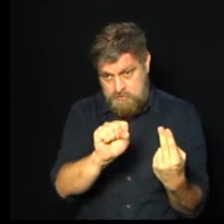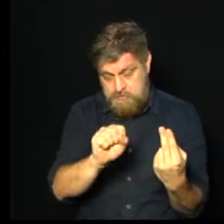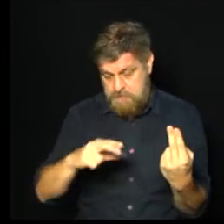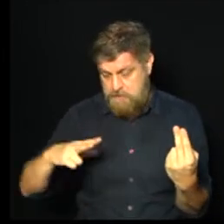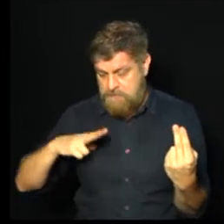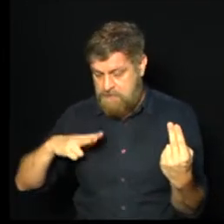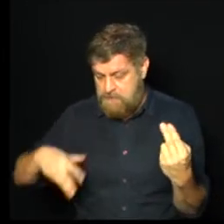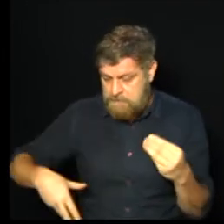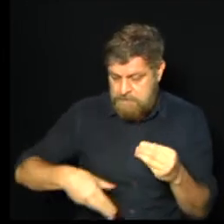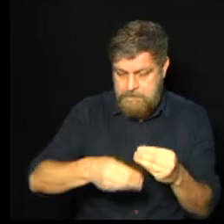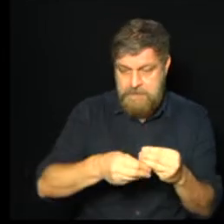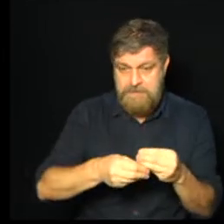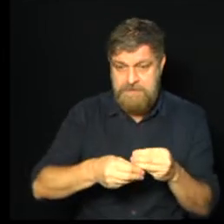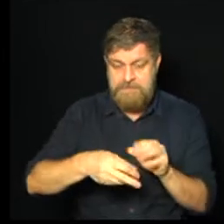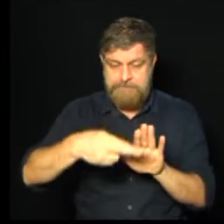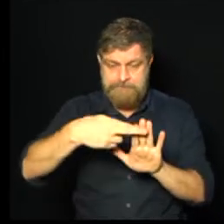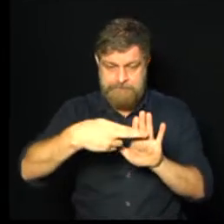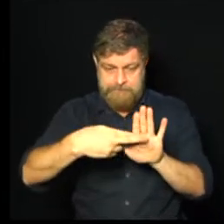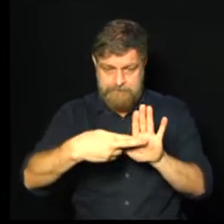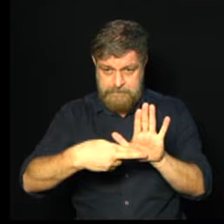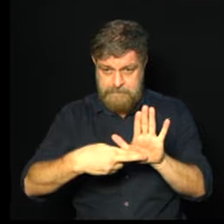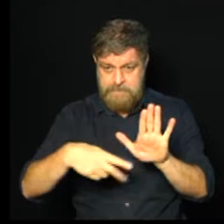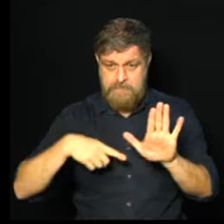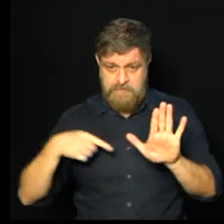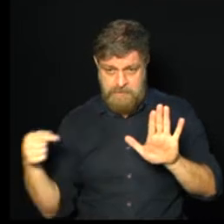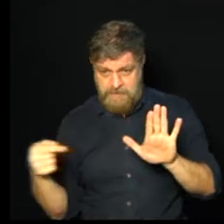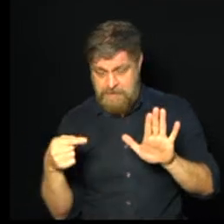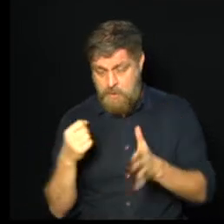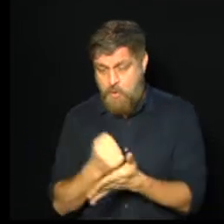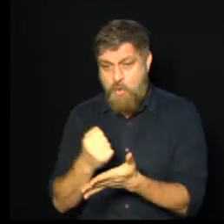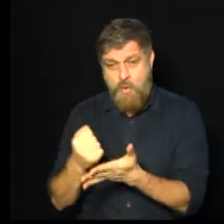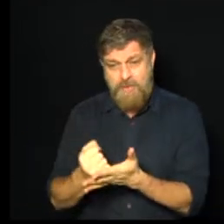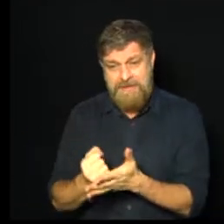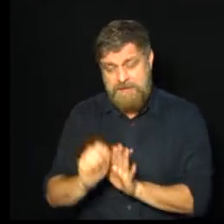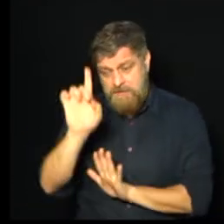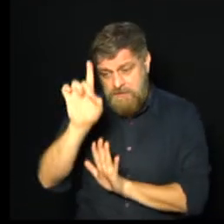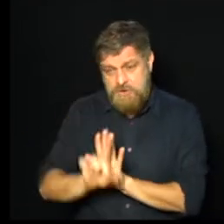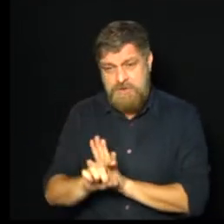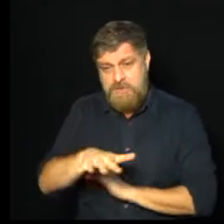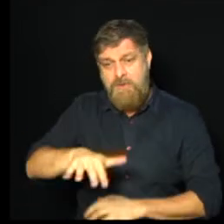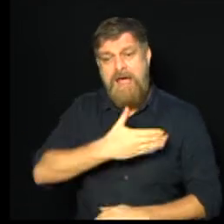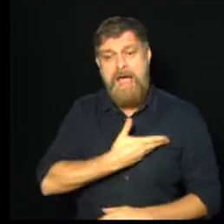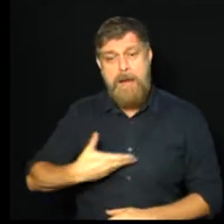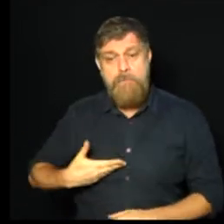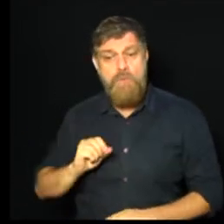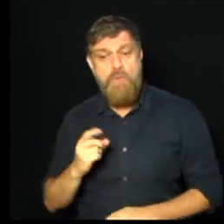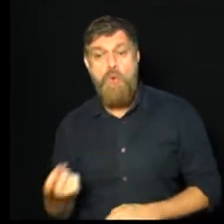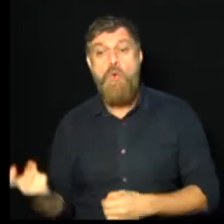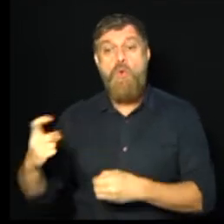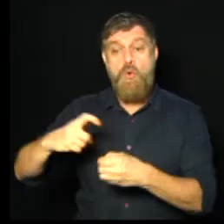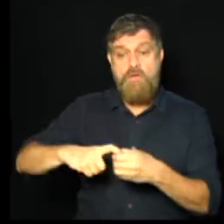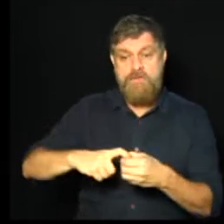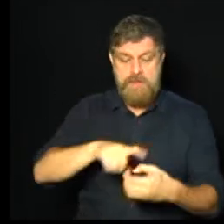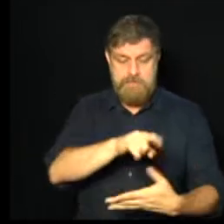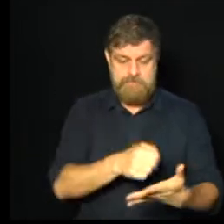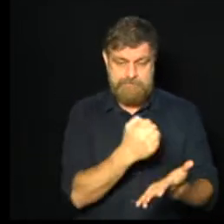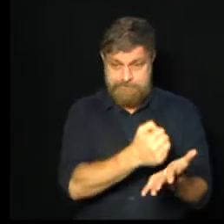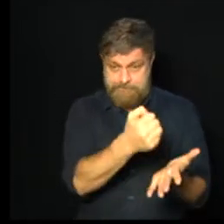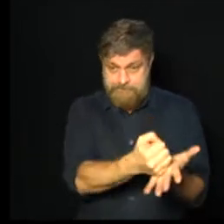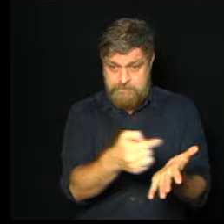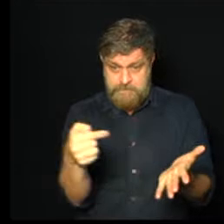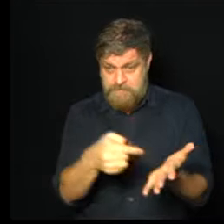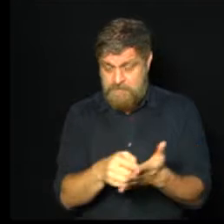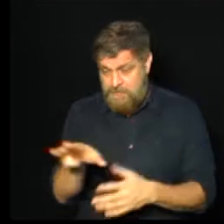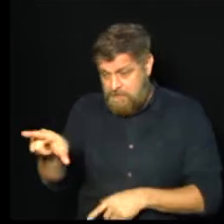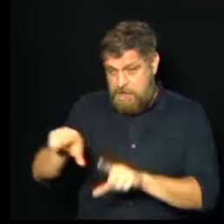segundo diretrizes desse, mediante contrato de direito público ou convênio, tendo preferência às